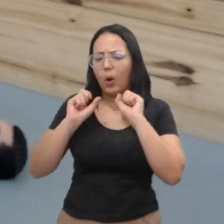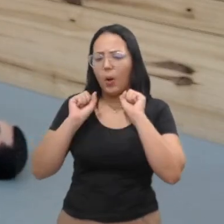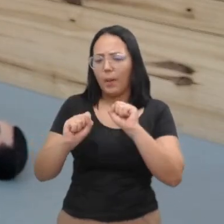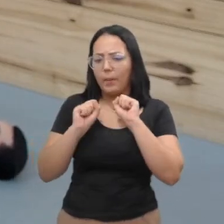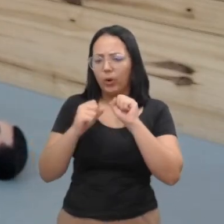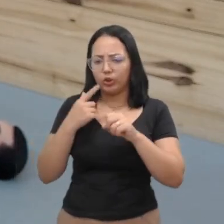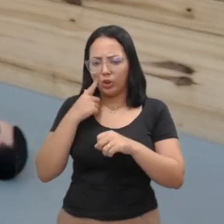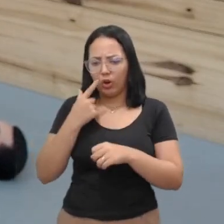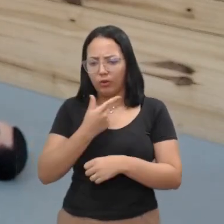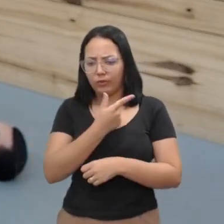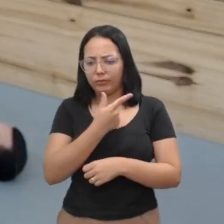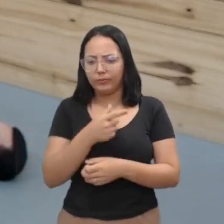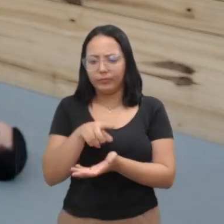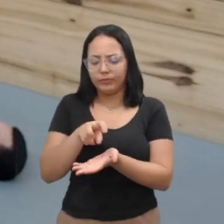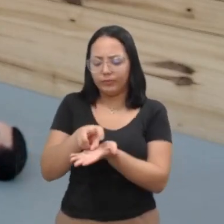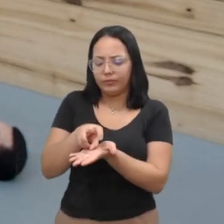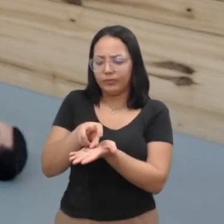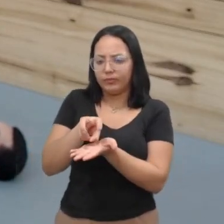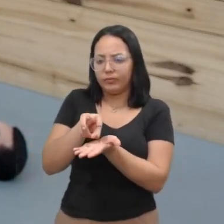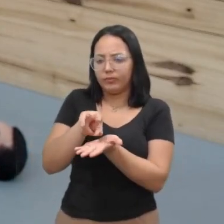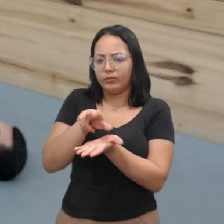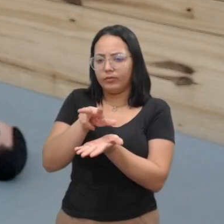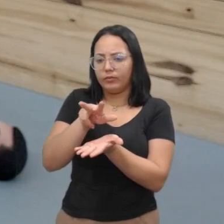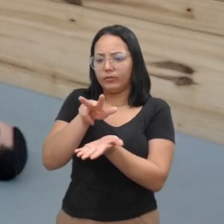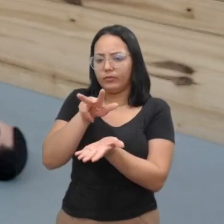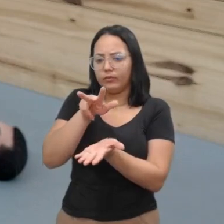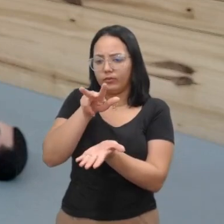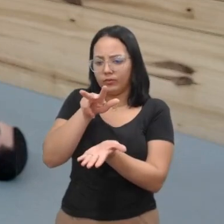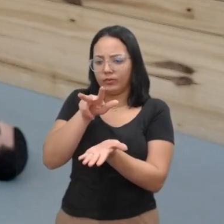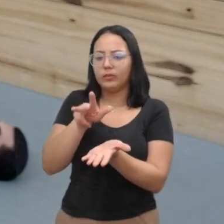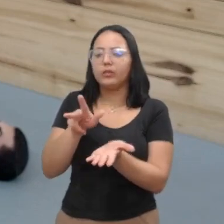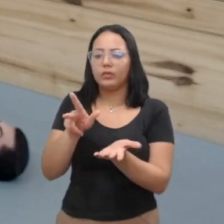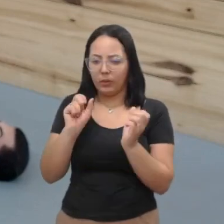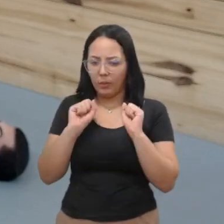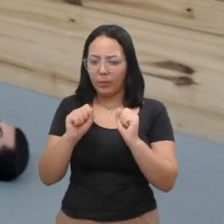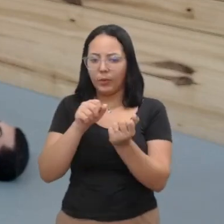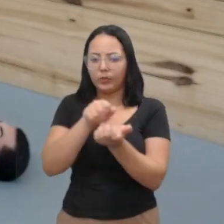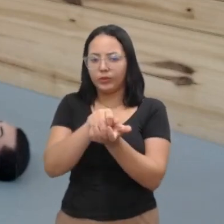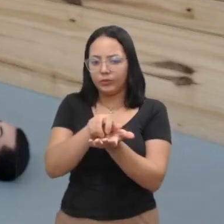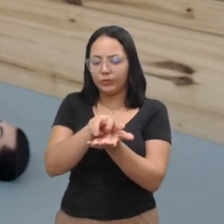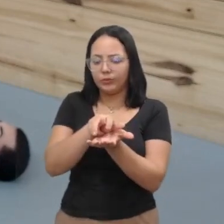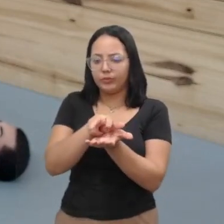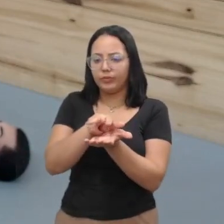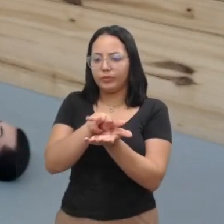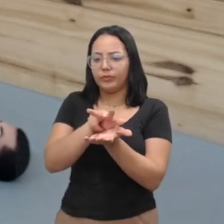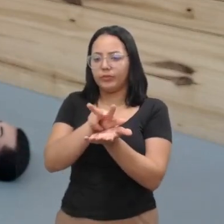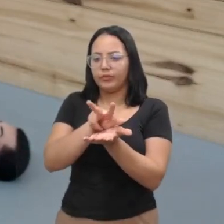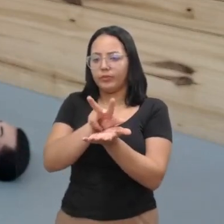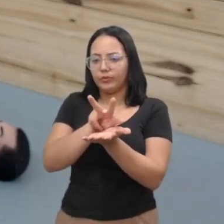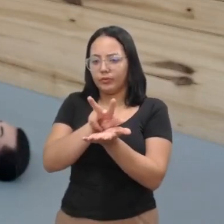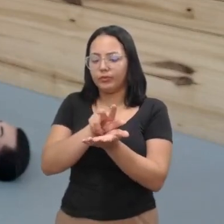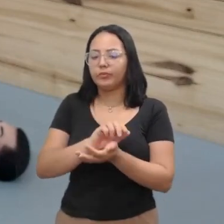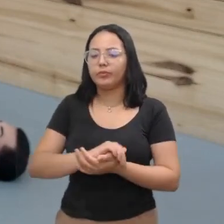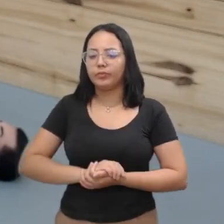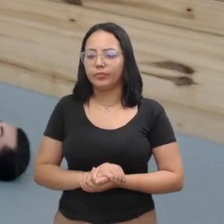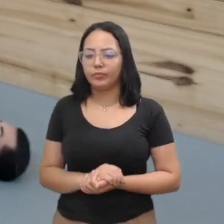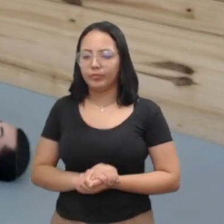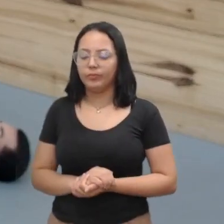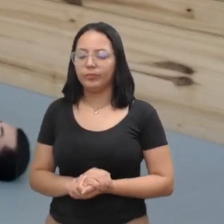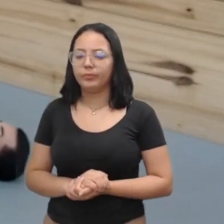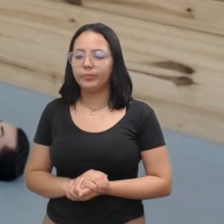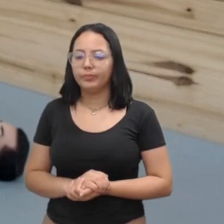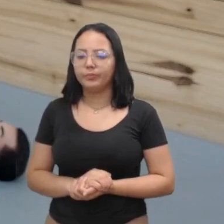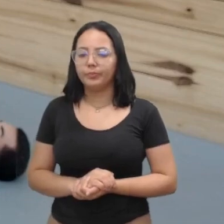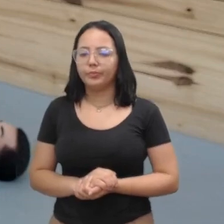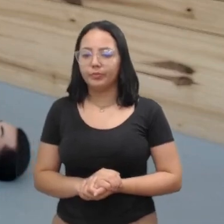elevar as pernas dela um pouco acima do tórax. Você pode botar acima aqui da sua coxa e